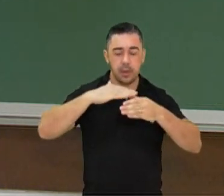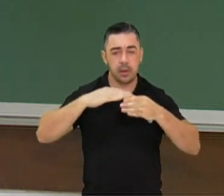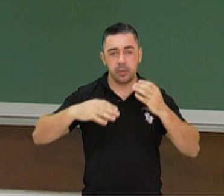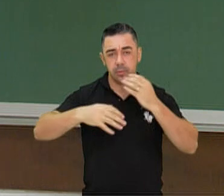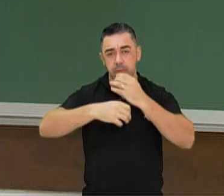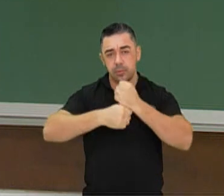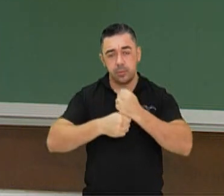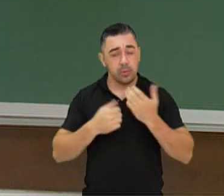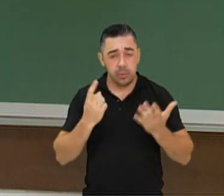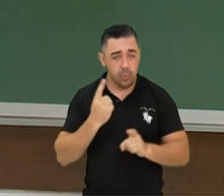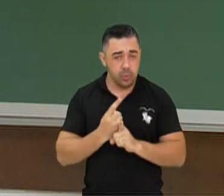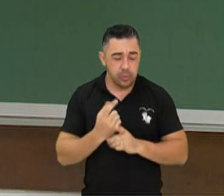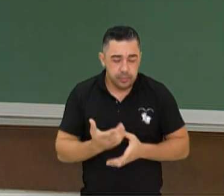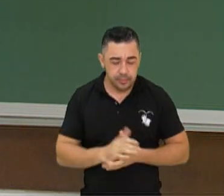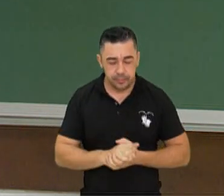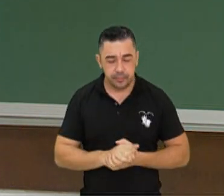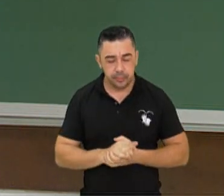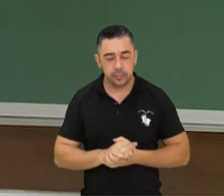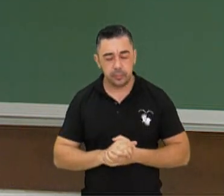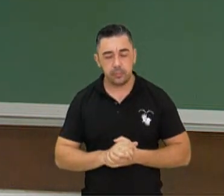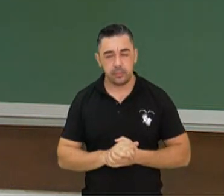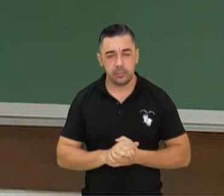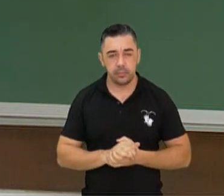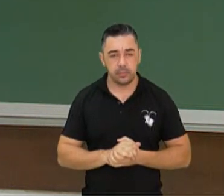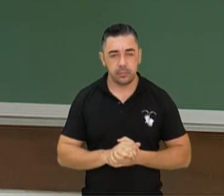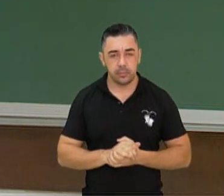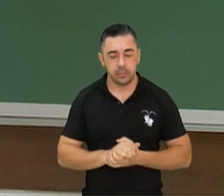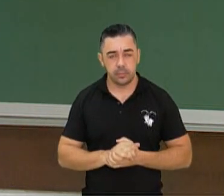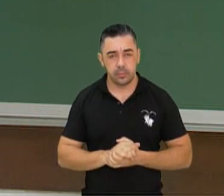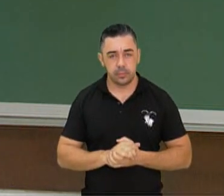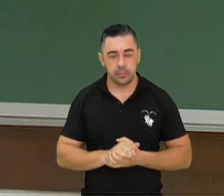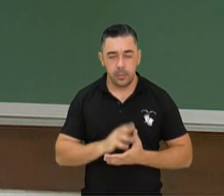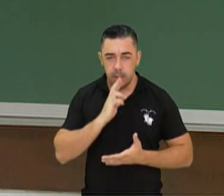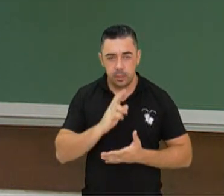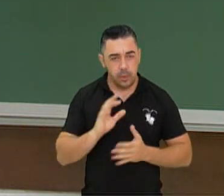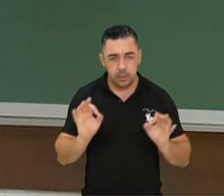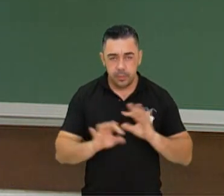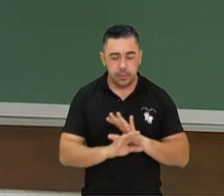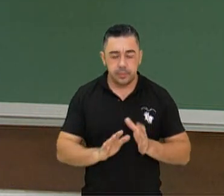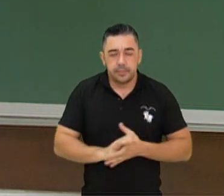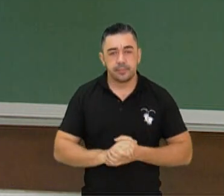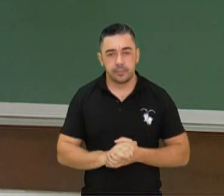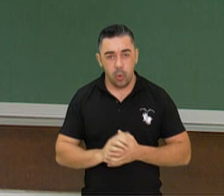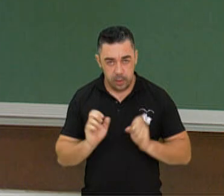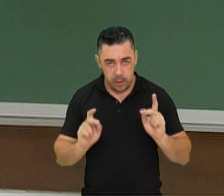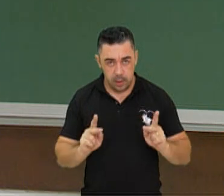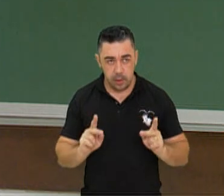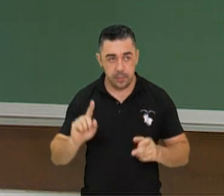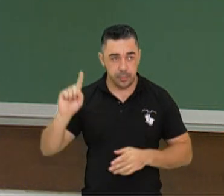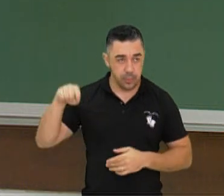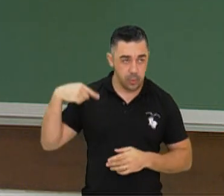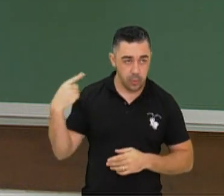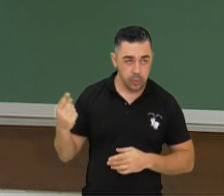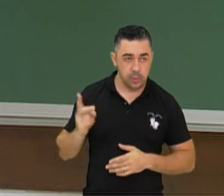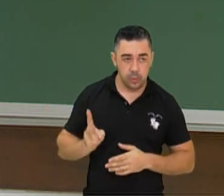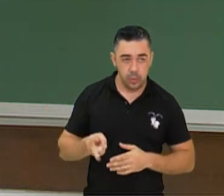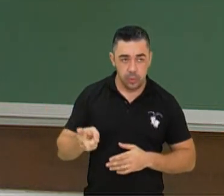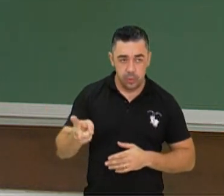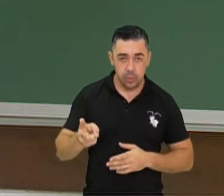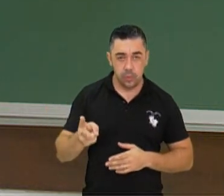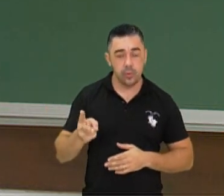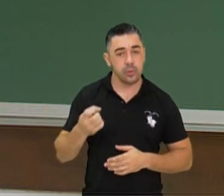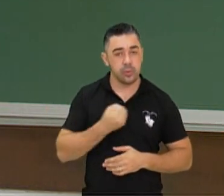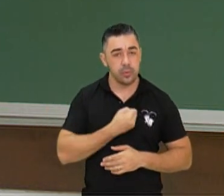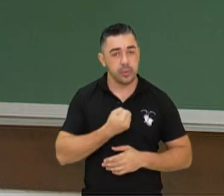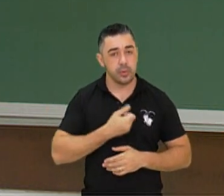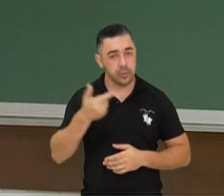base menor. Então, substitui, soma, tá com a resposta na mão. Ok? Então, vamos lá, continuando com mais